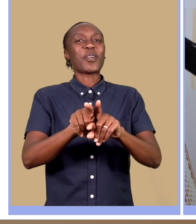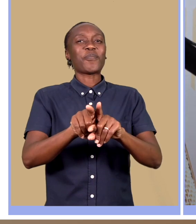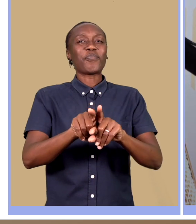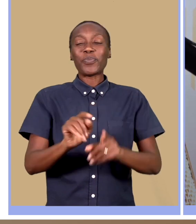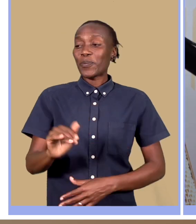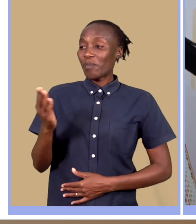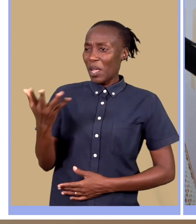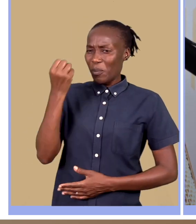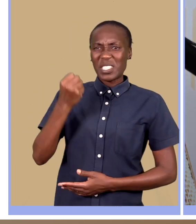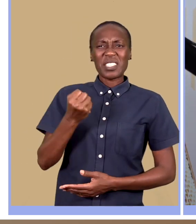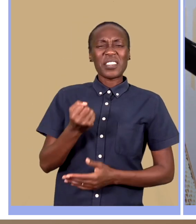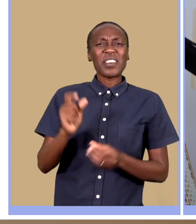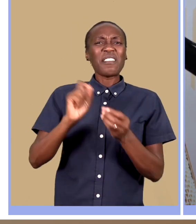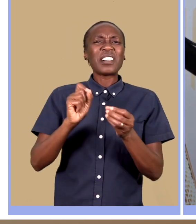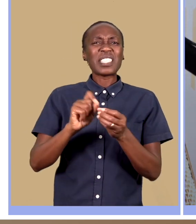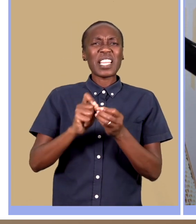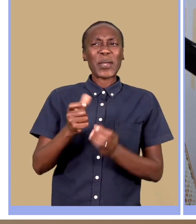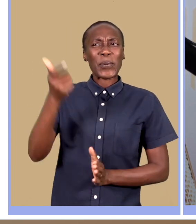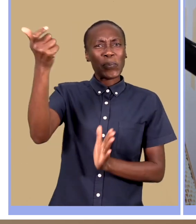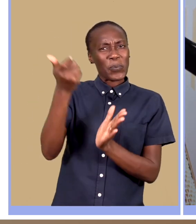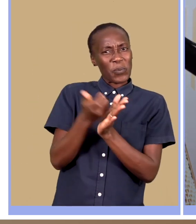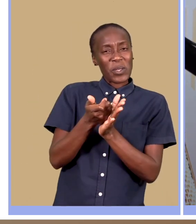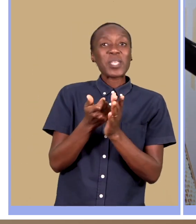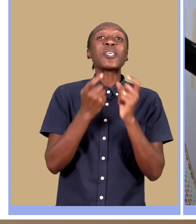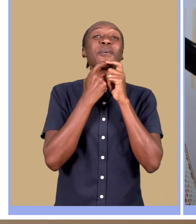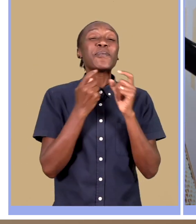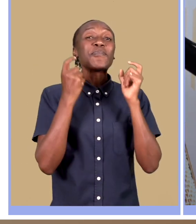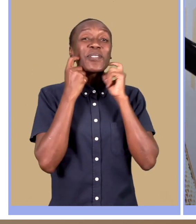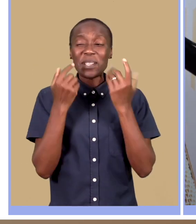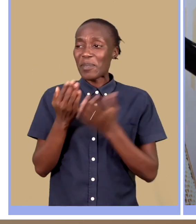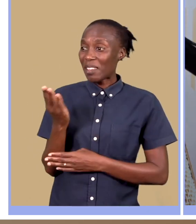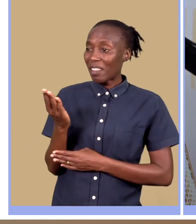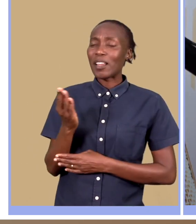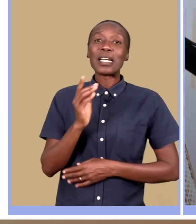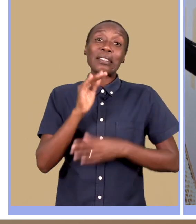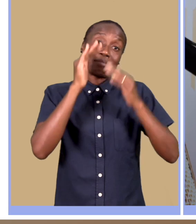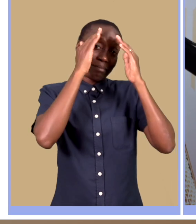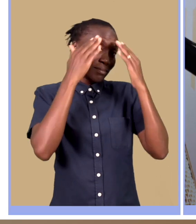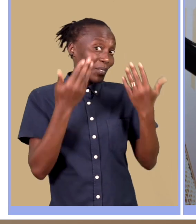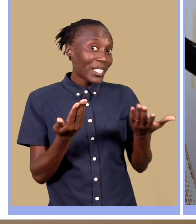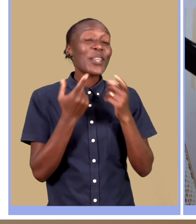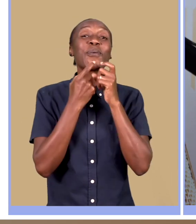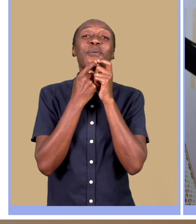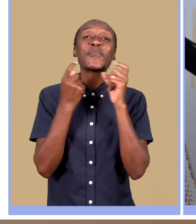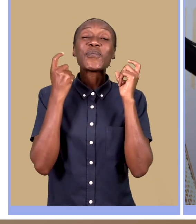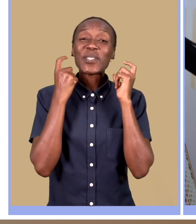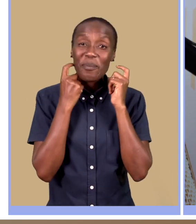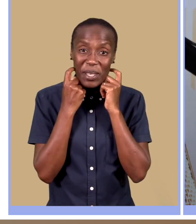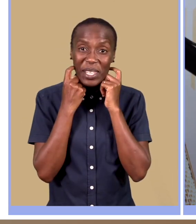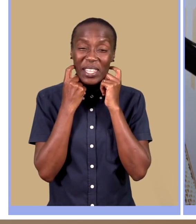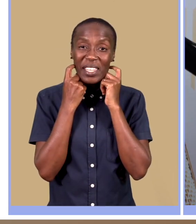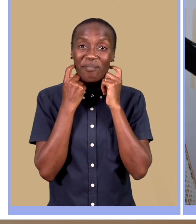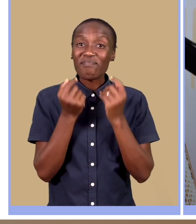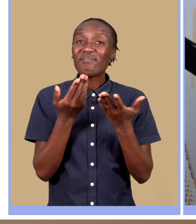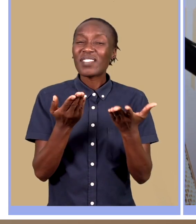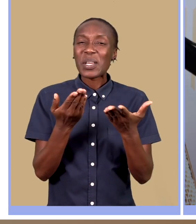para introduzirmos aqui em Moçambique? Não só é possível, mas eu acho que é necessário. Agora, claramente em Moçambique,